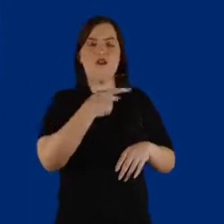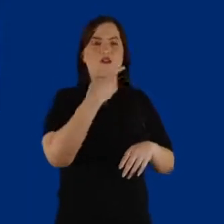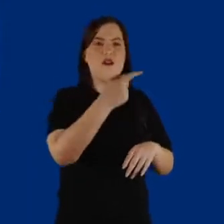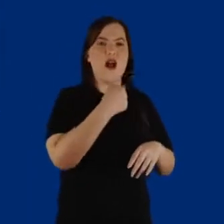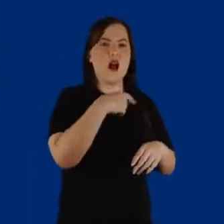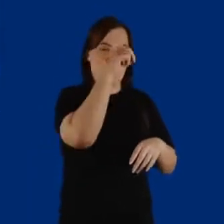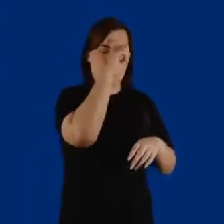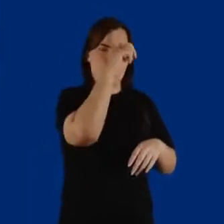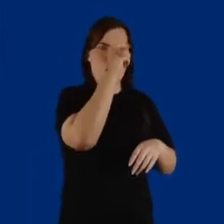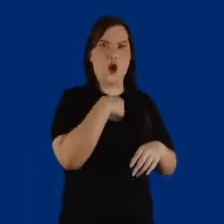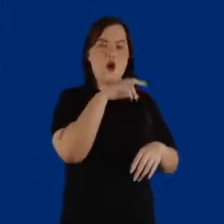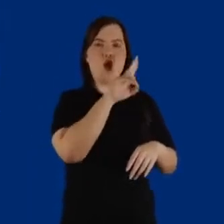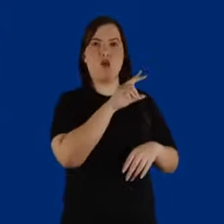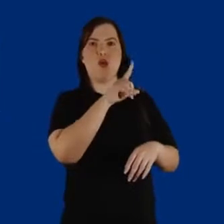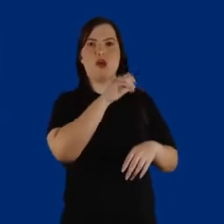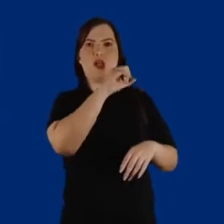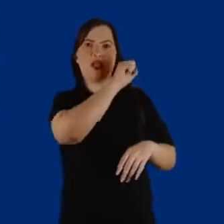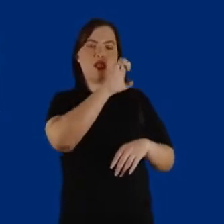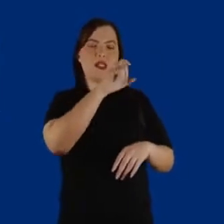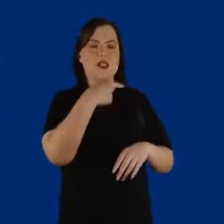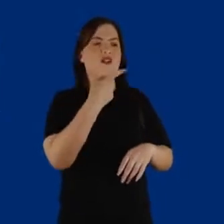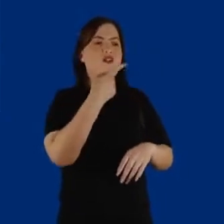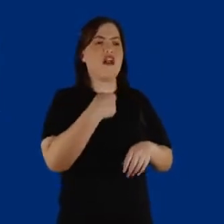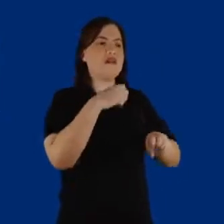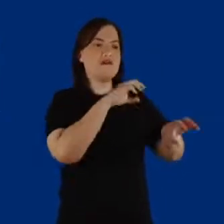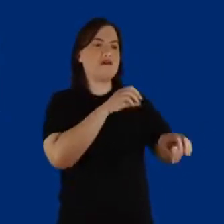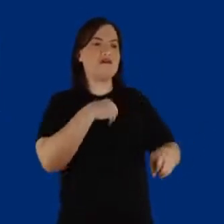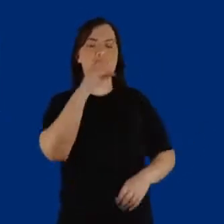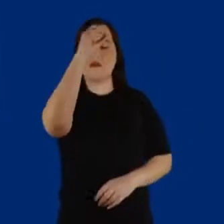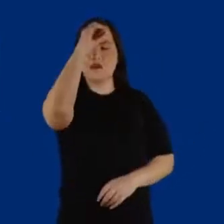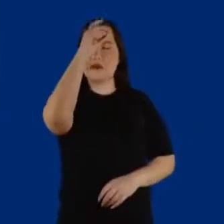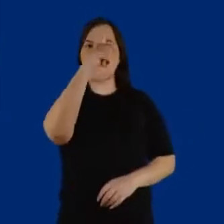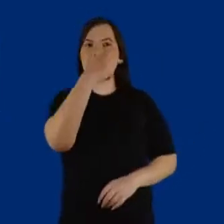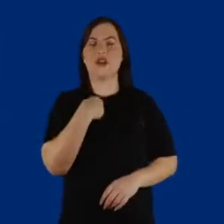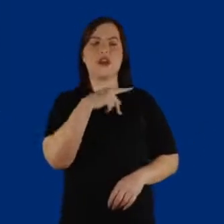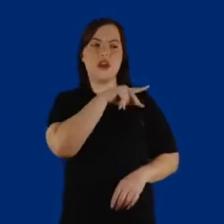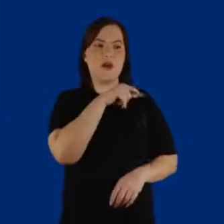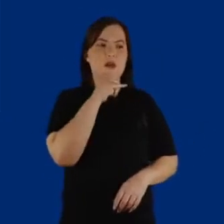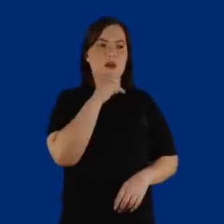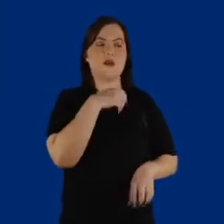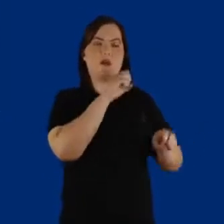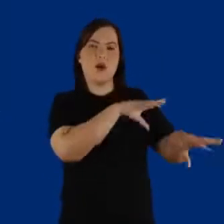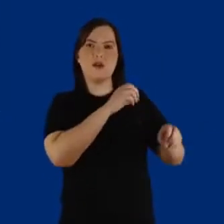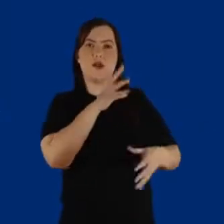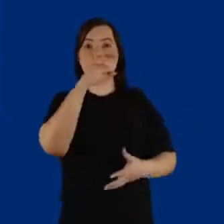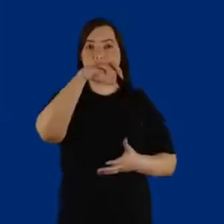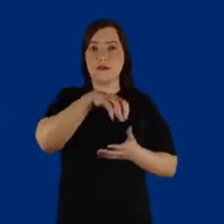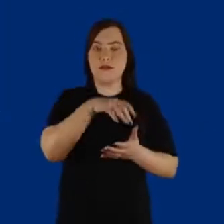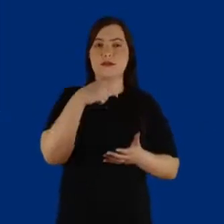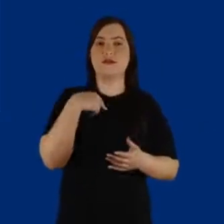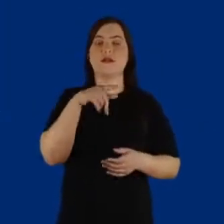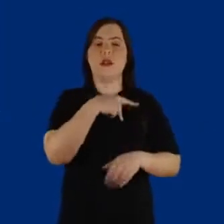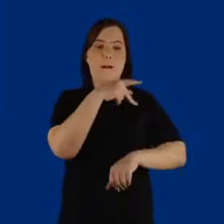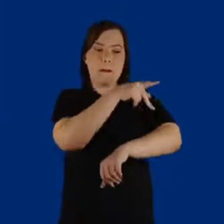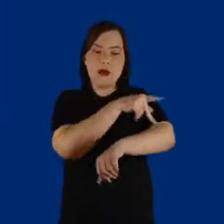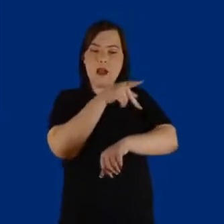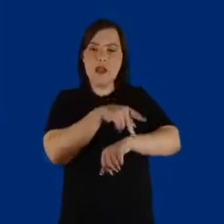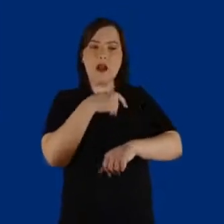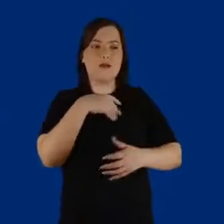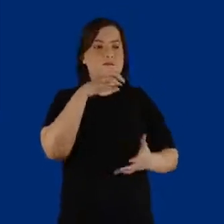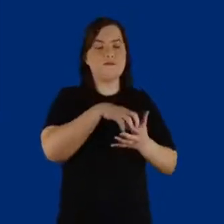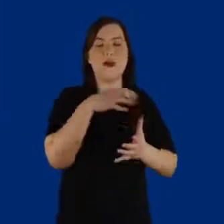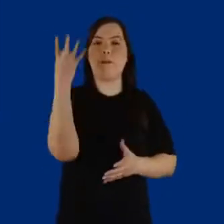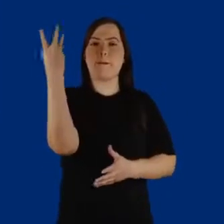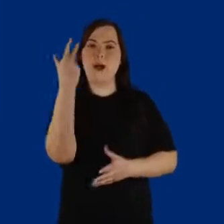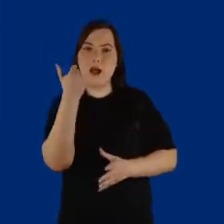Ulisses Pernambucano. Mas ninguém fala de educação, né? Então, a questão da educação é central, a questão da pedagogia é central. É